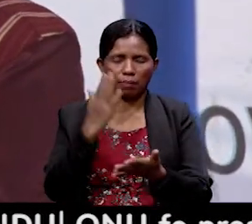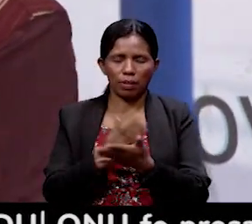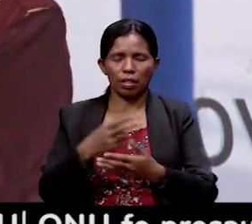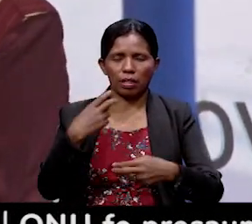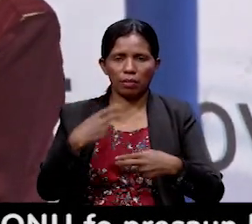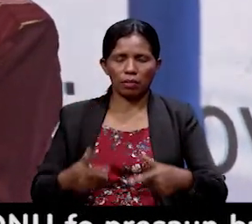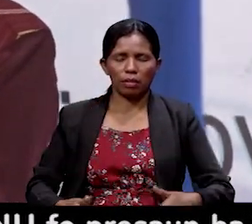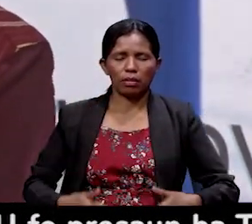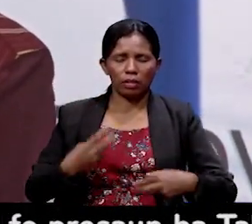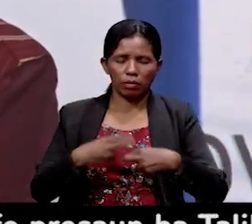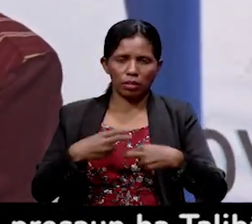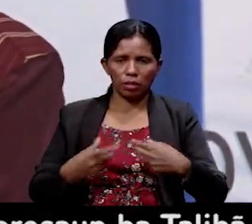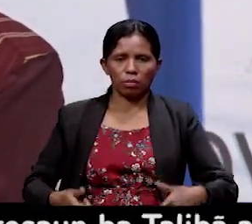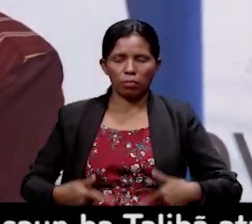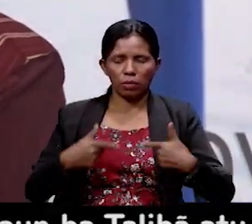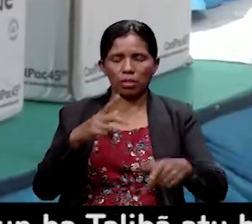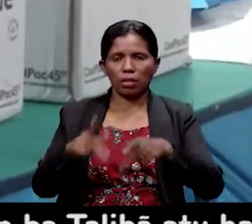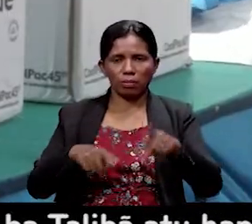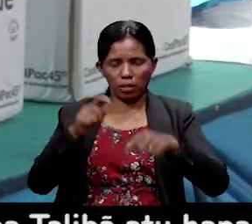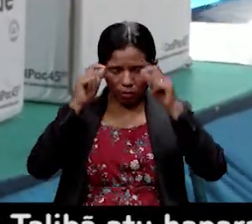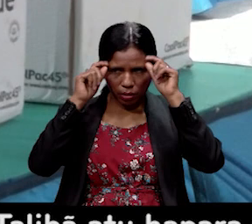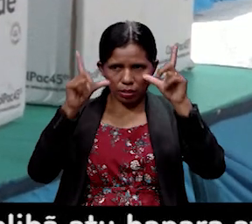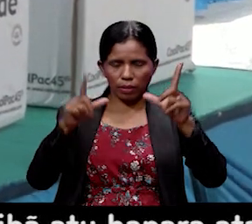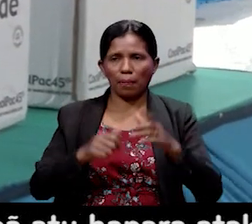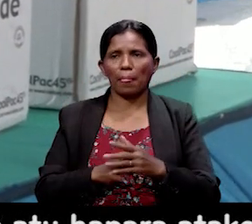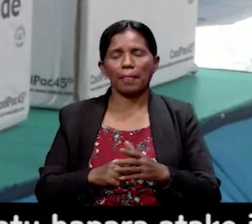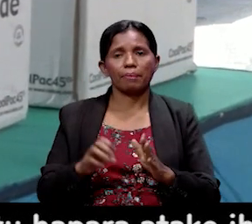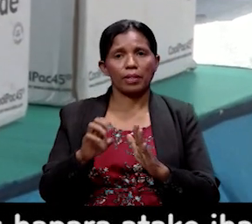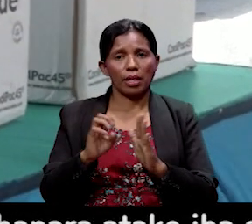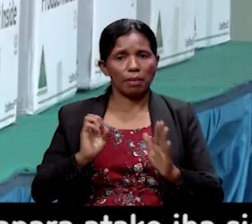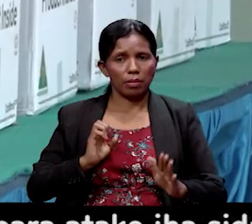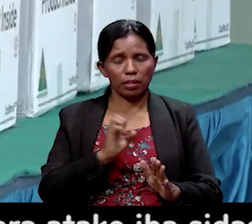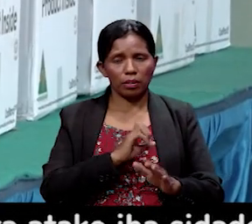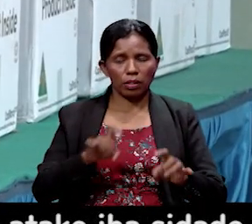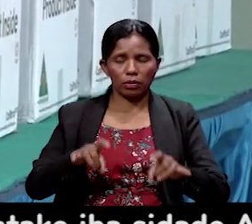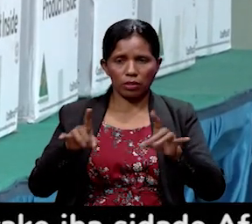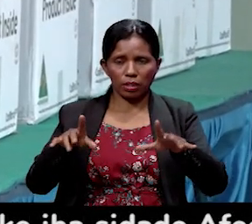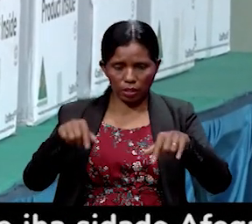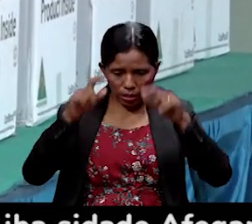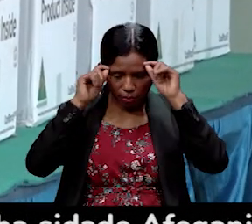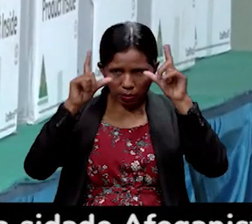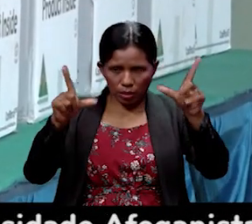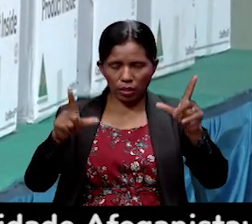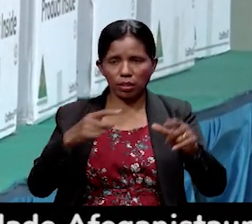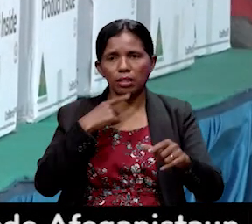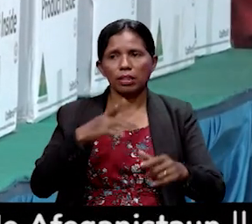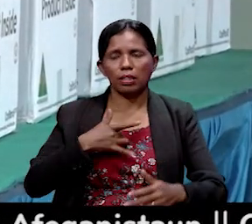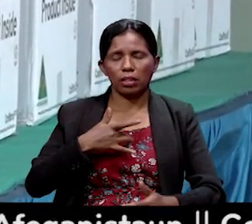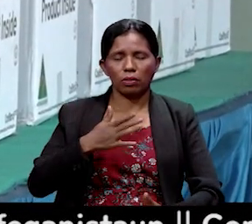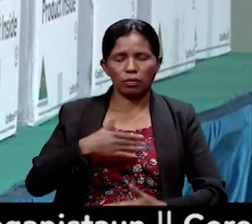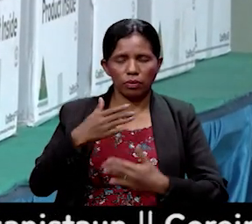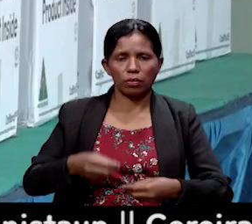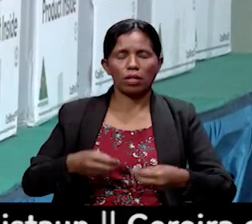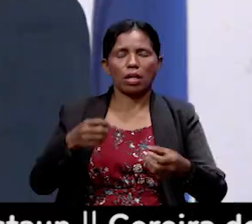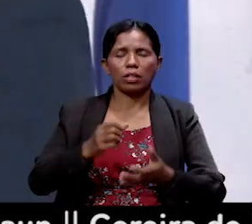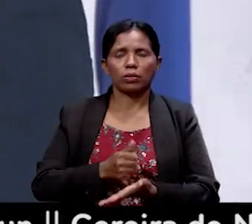vida da população Timor-Leste. Embaixador Austrália Timor-Leste, Peter Roberts, sente orgulho do apoio do Governo